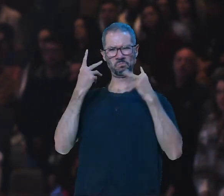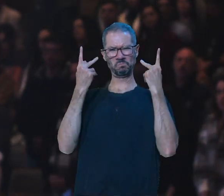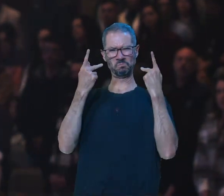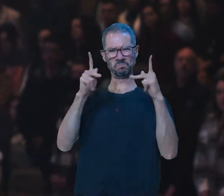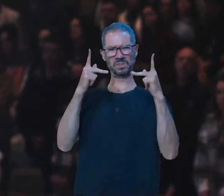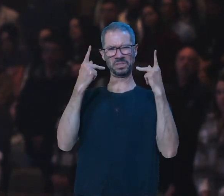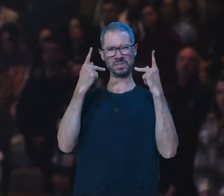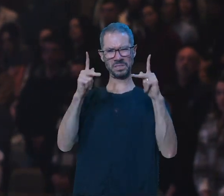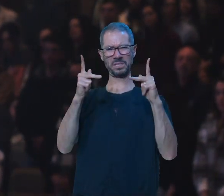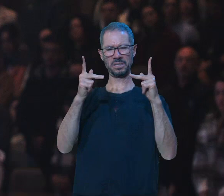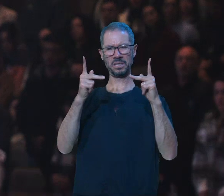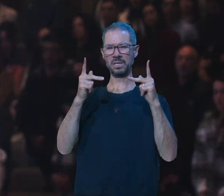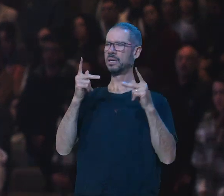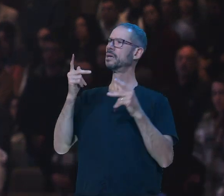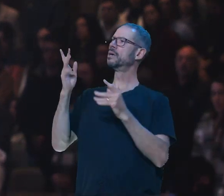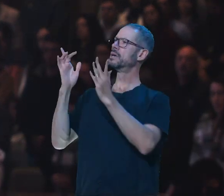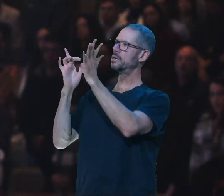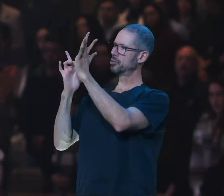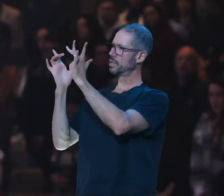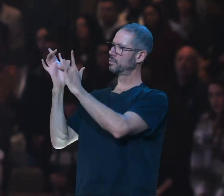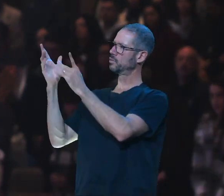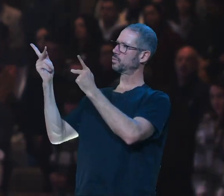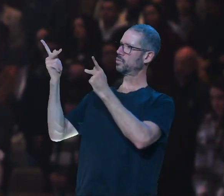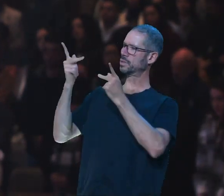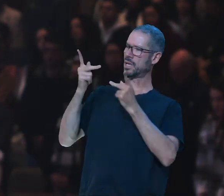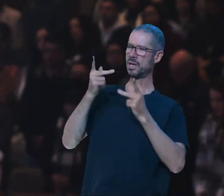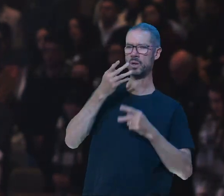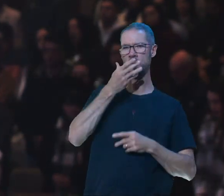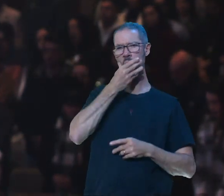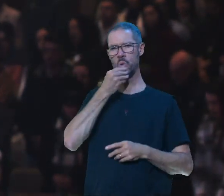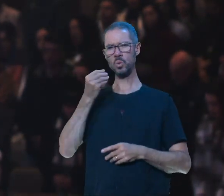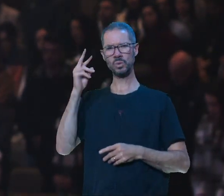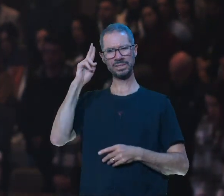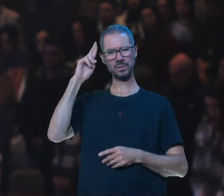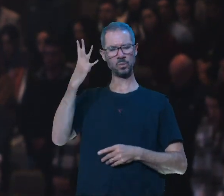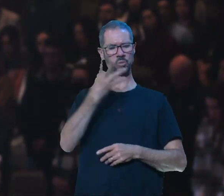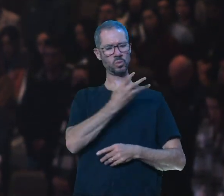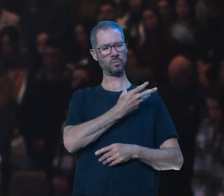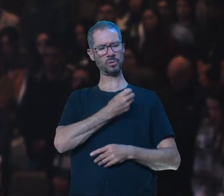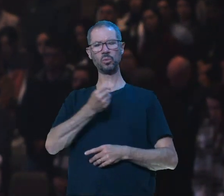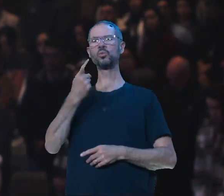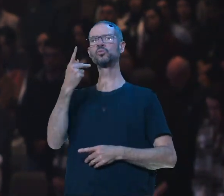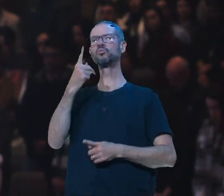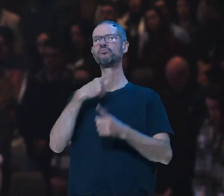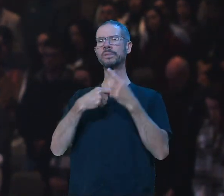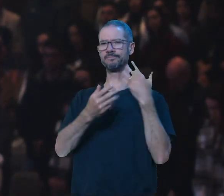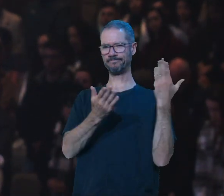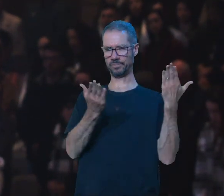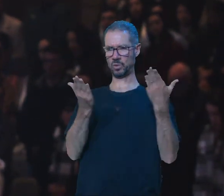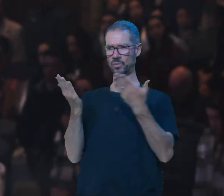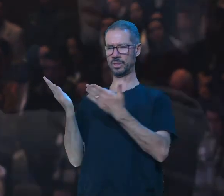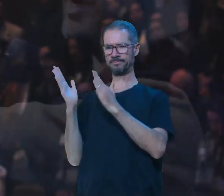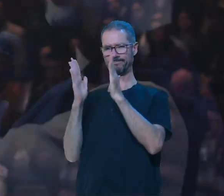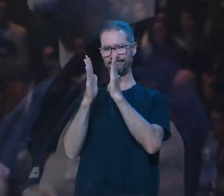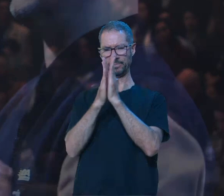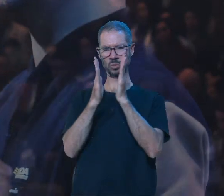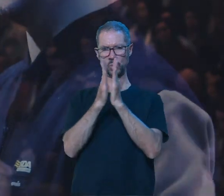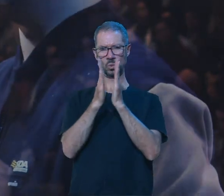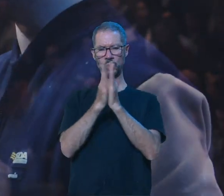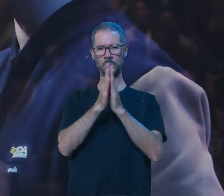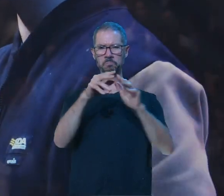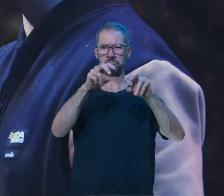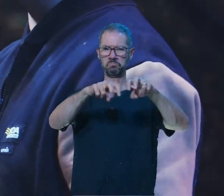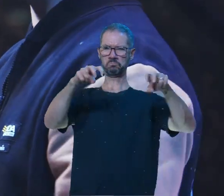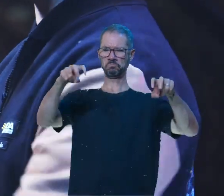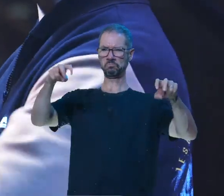quer convidar a Jesus para ser o seu Senhor e Salvador. Se essa é a tua vontade, eu quero te convidar a fazer uma oração comigo no teu lugar, onde você